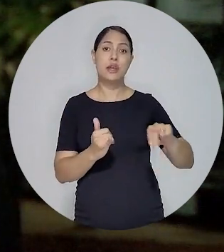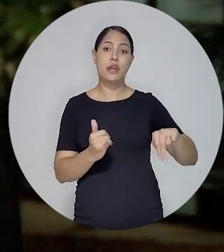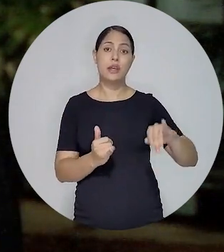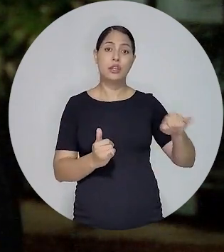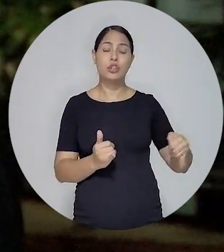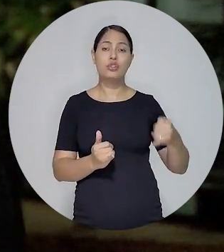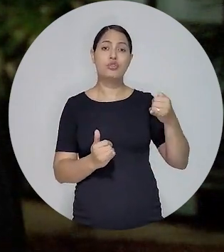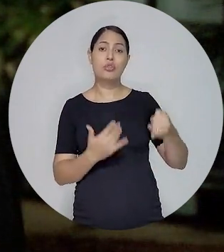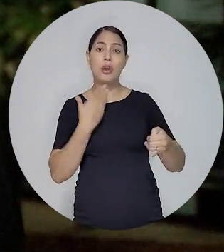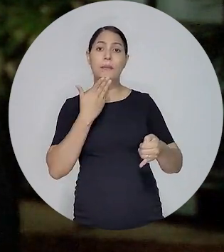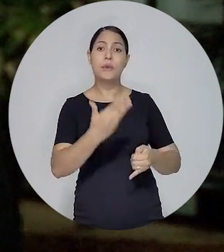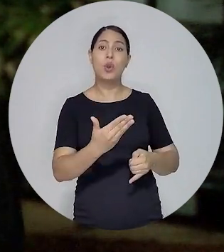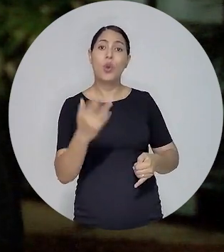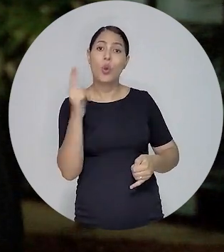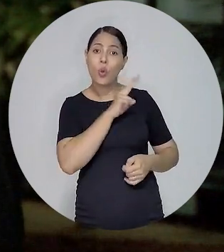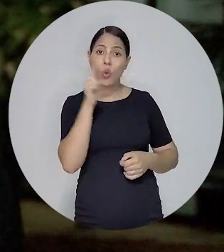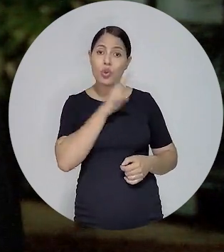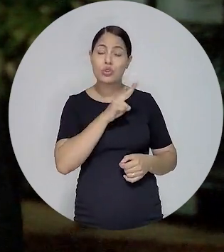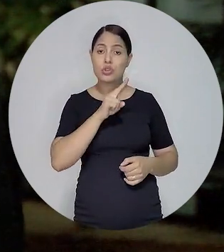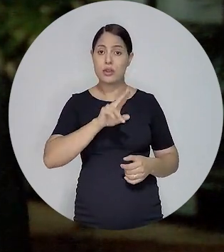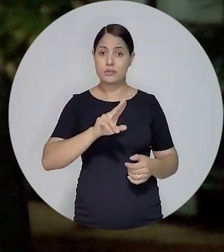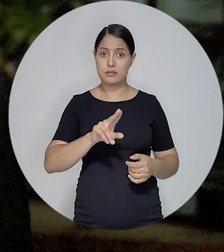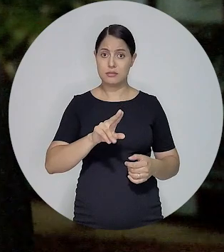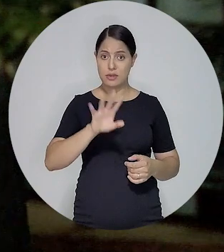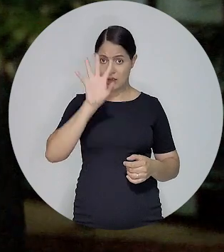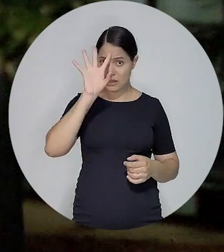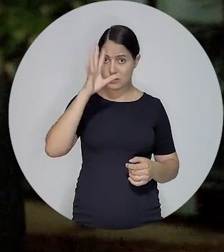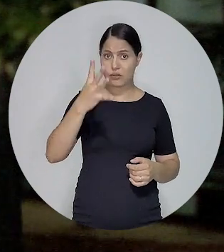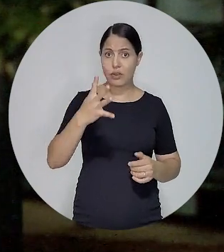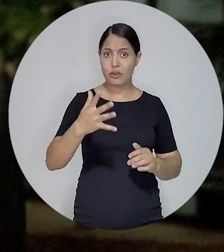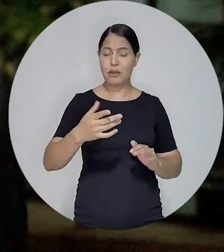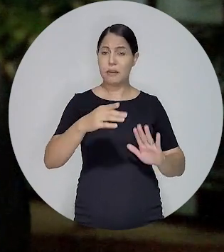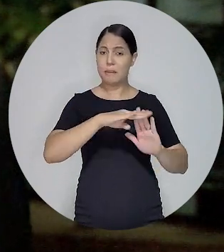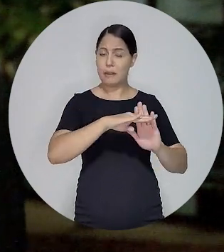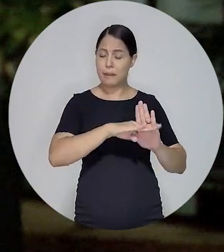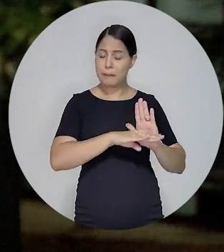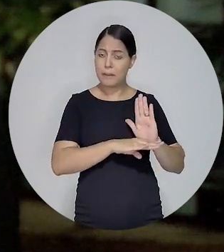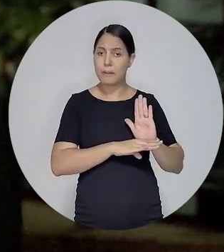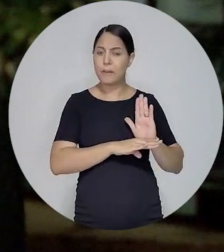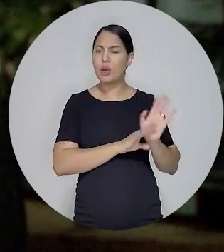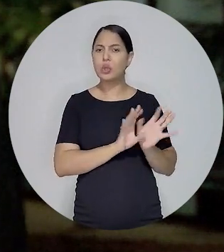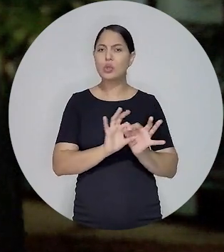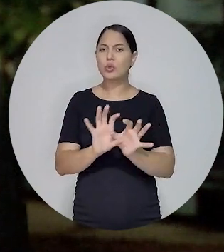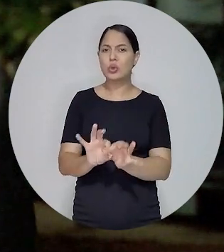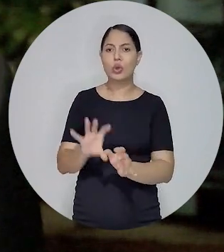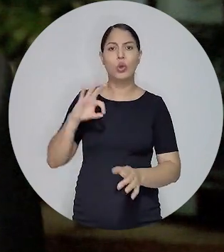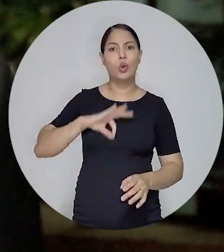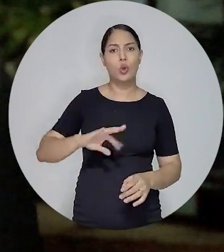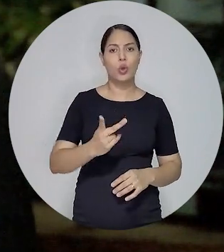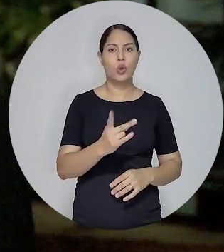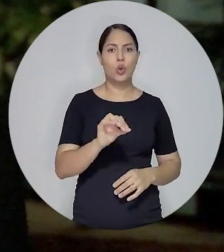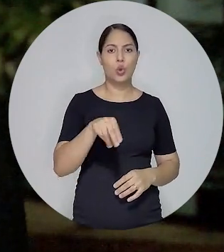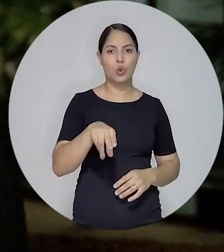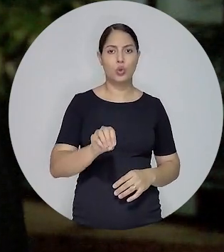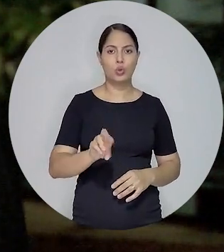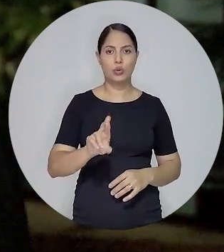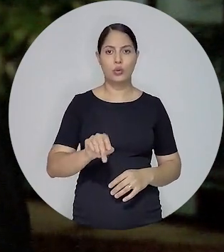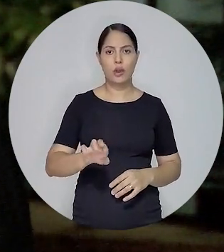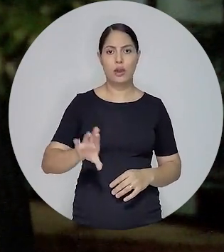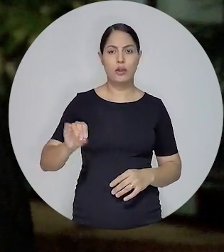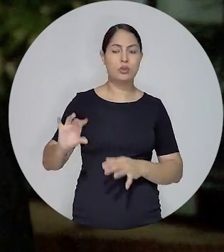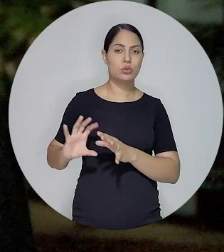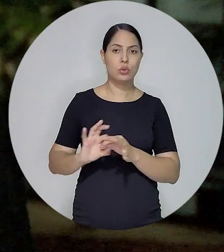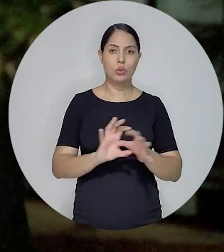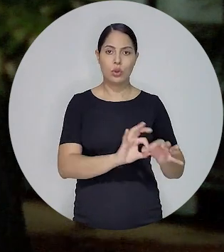oficiar o CNJ no sentido de, com urgência, regulamentar a matéria, pelo menos na questão do pagamento dos